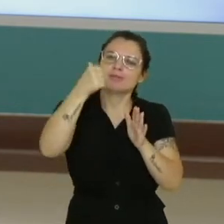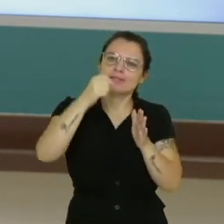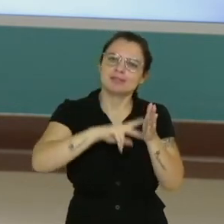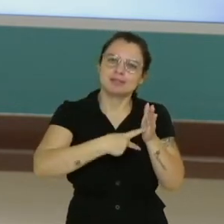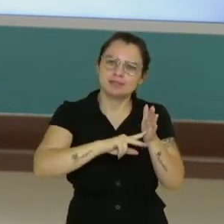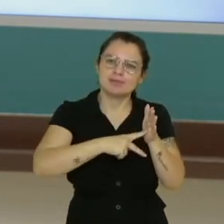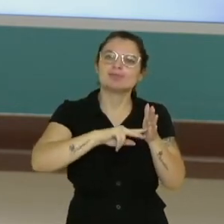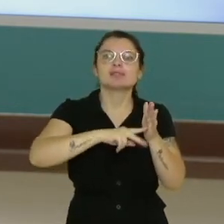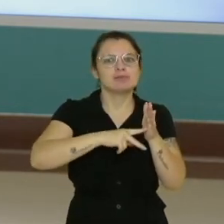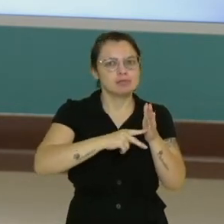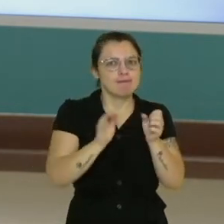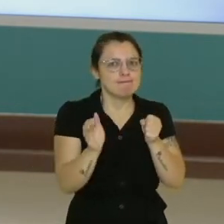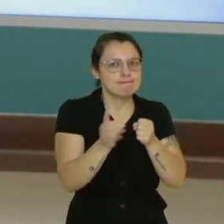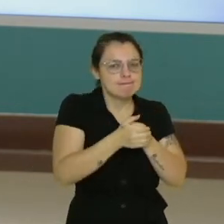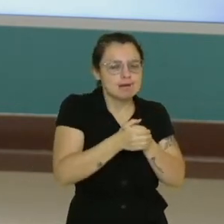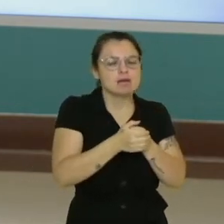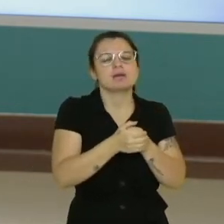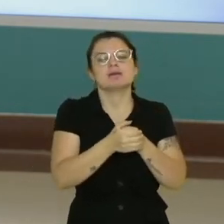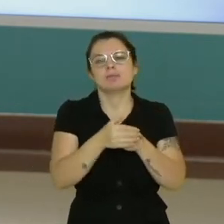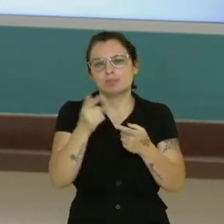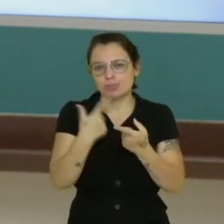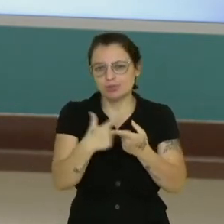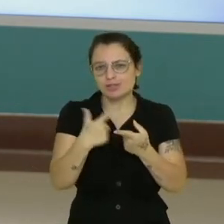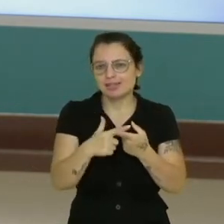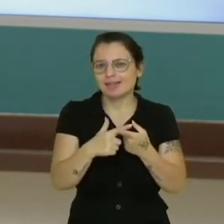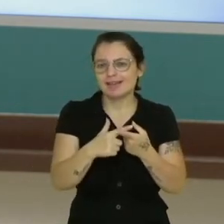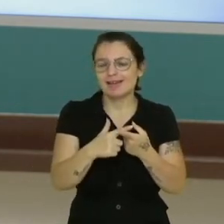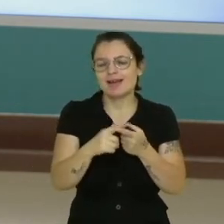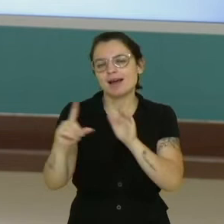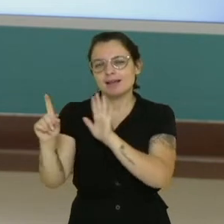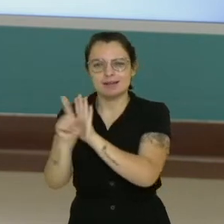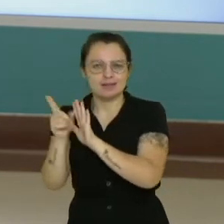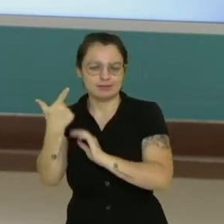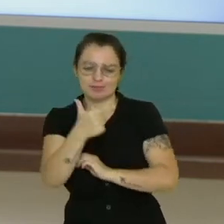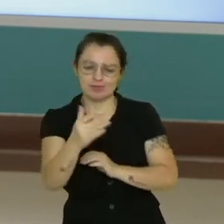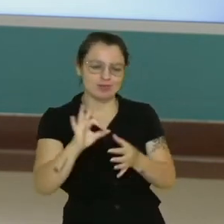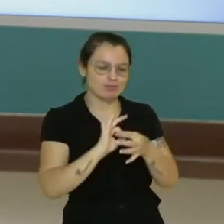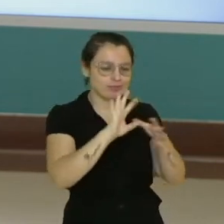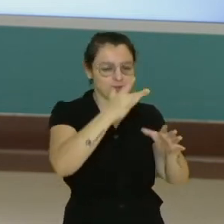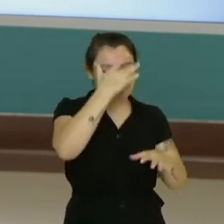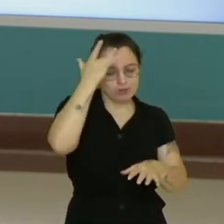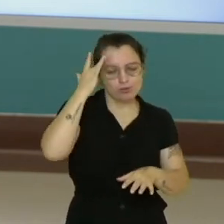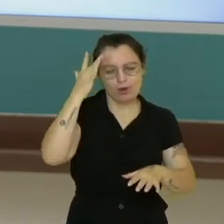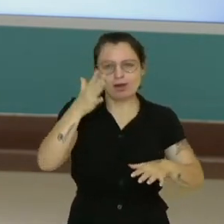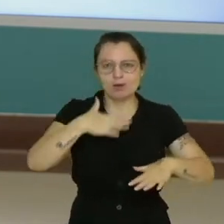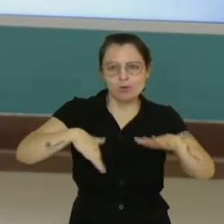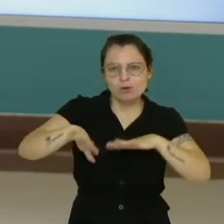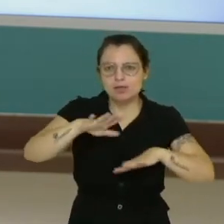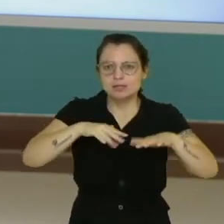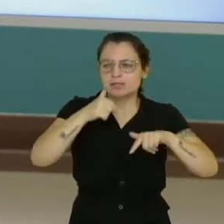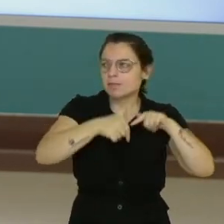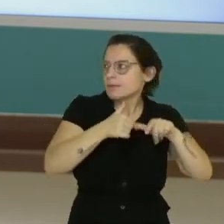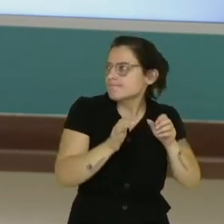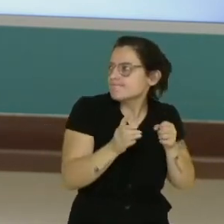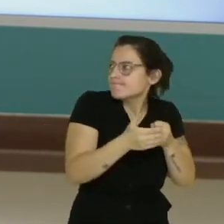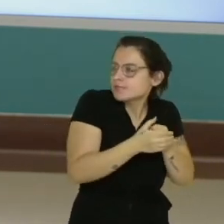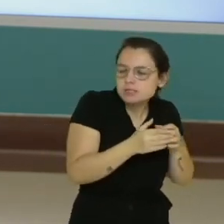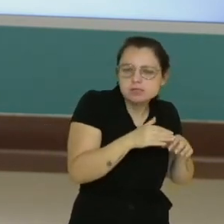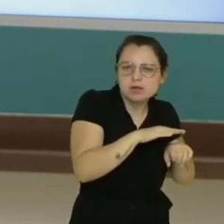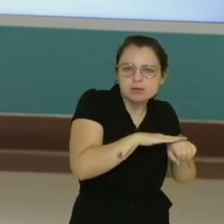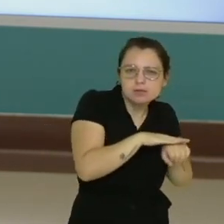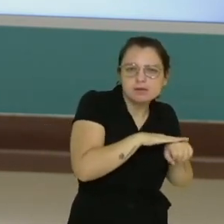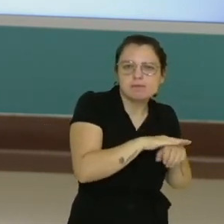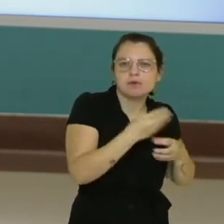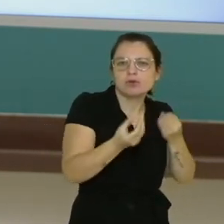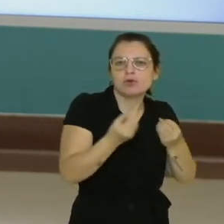sindicatos clandestinos. A lei não permitia a devida organização dos trabalhadores pela luta dos seus direitos. Mas aí você vai me